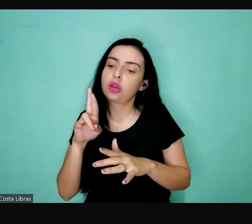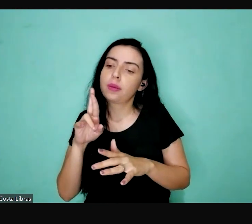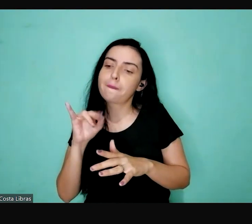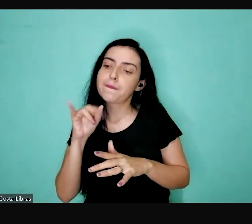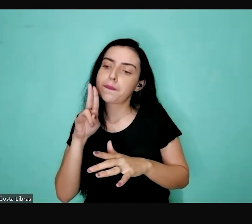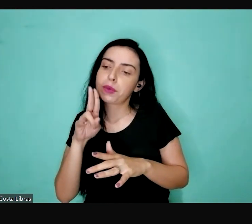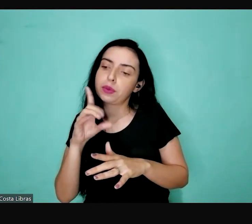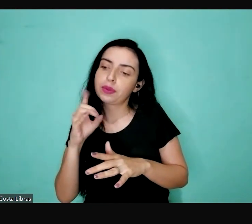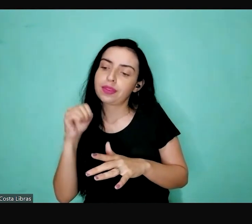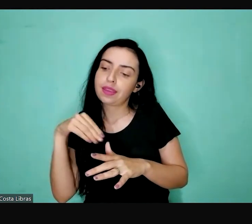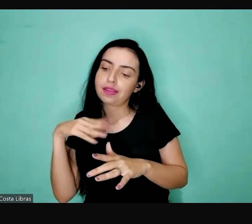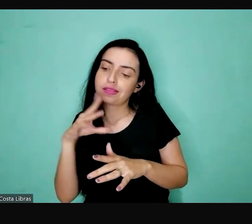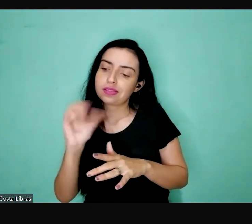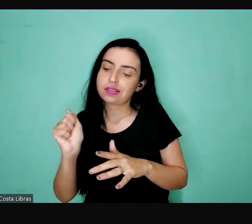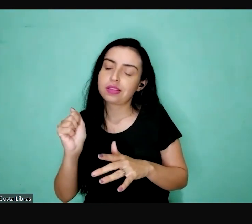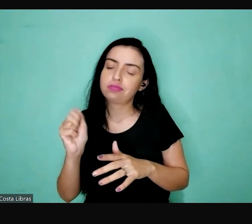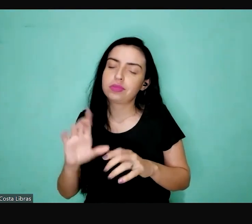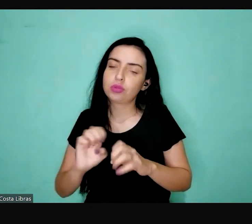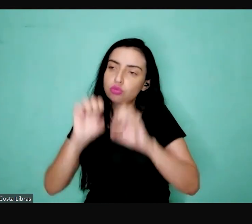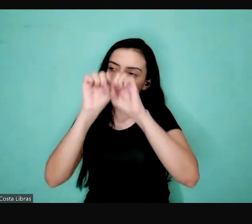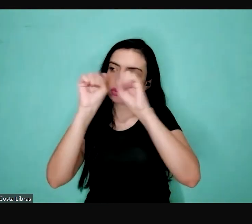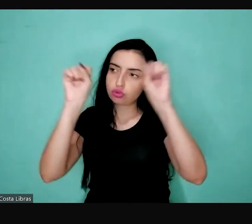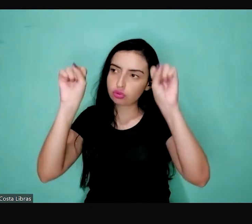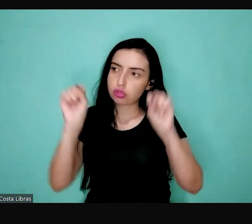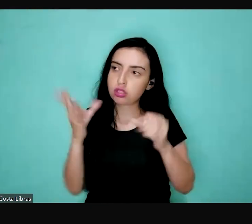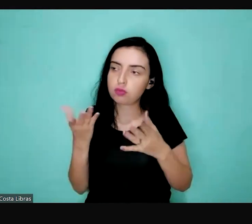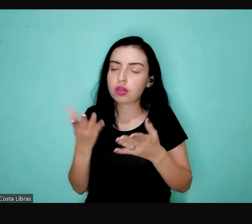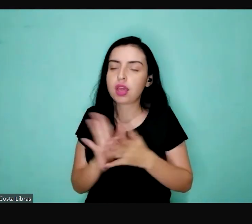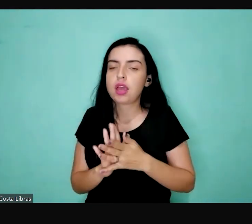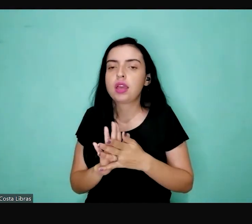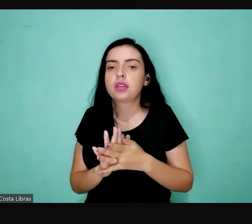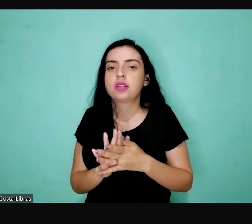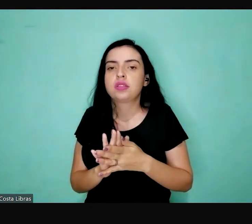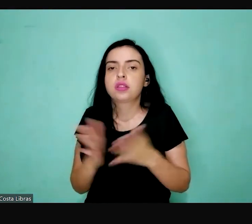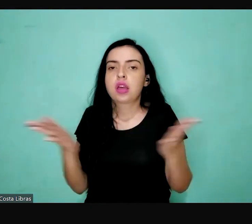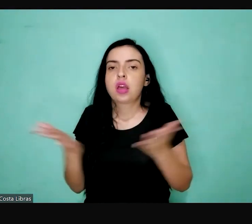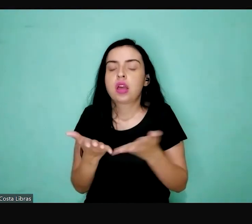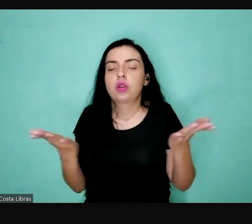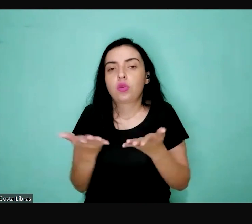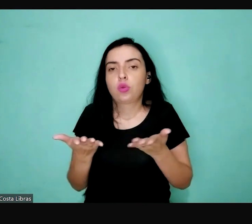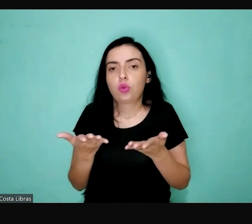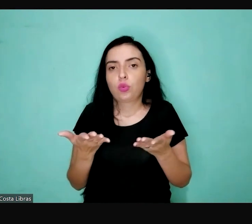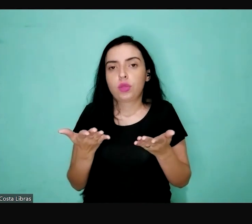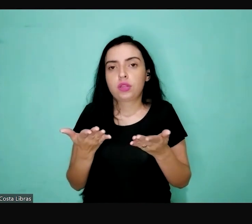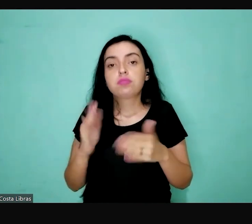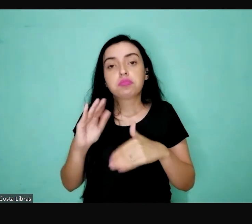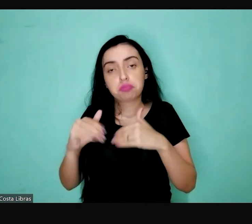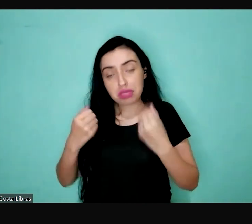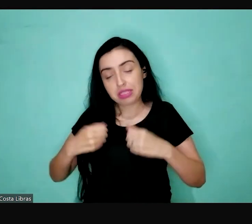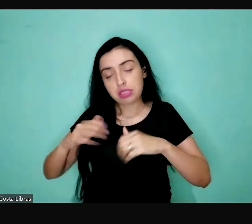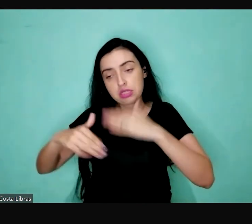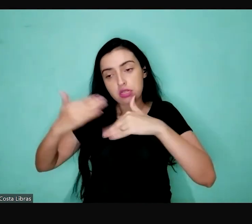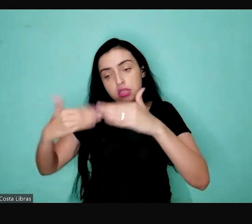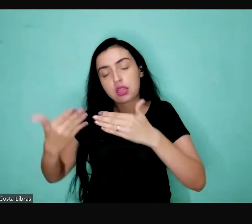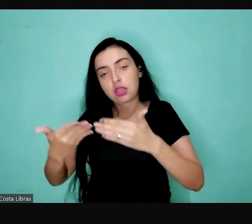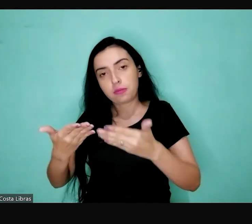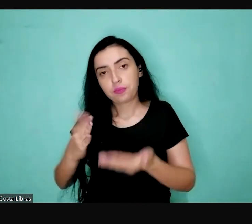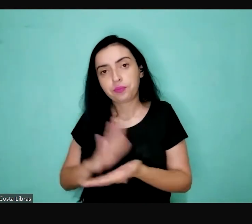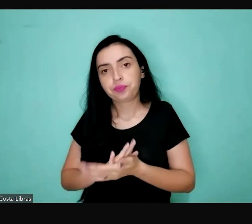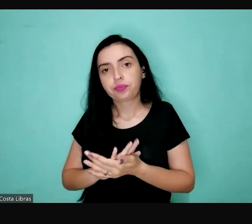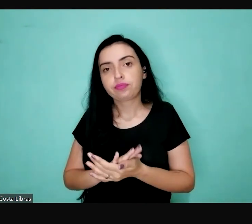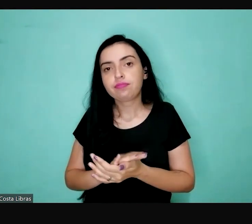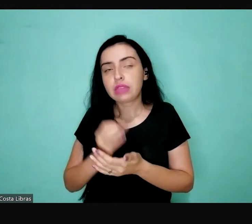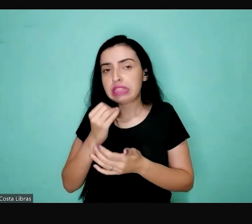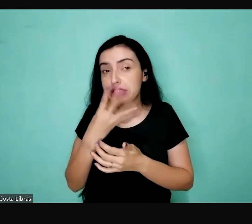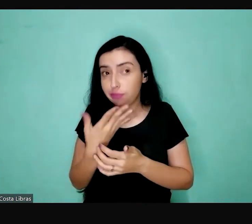que nos altos tribunais, nas altas cortes, agora se estão seguindo. Cairia bem,